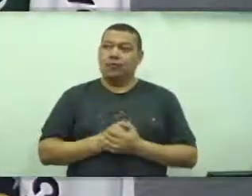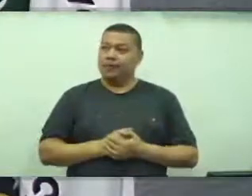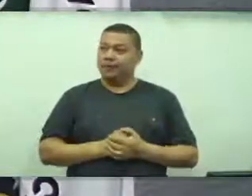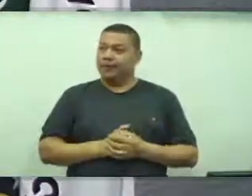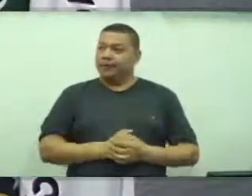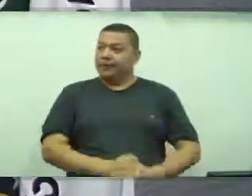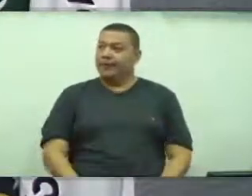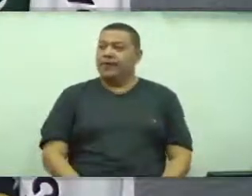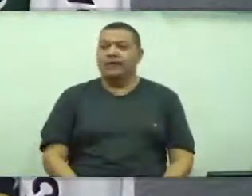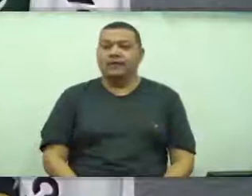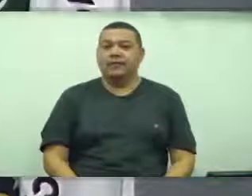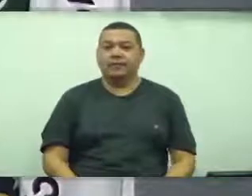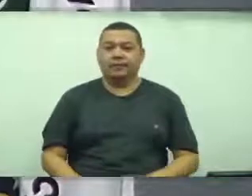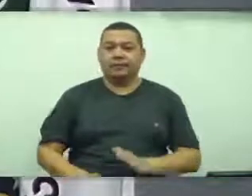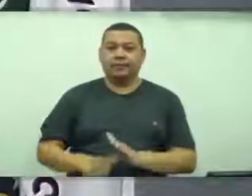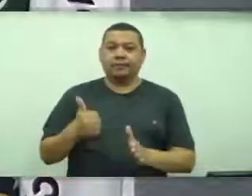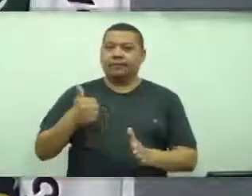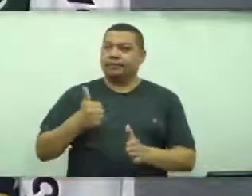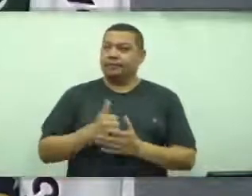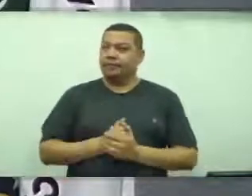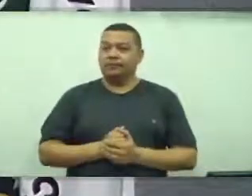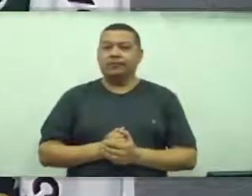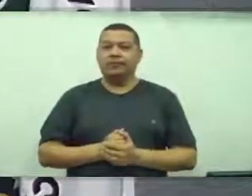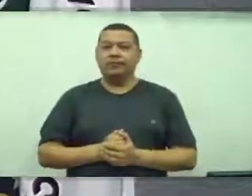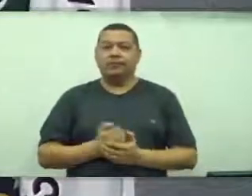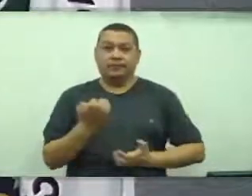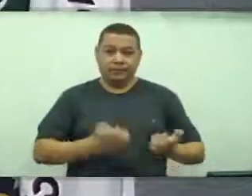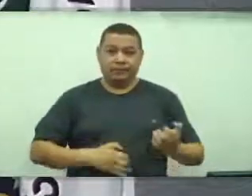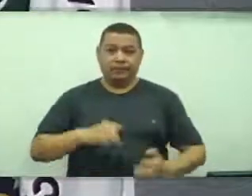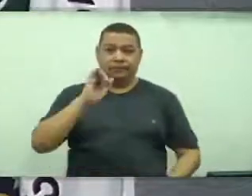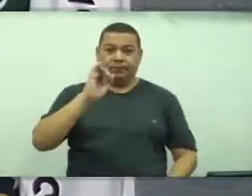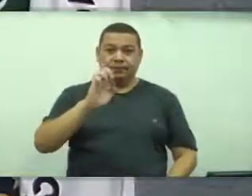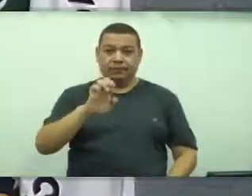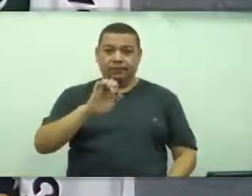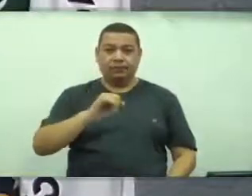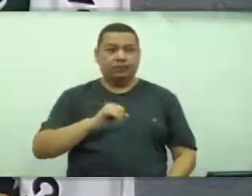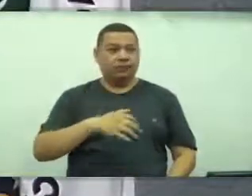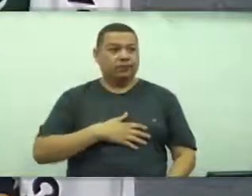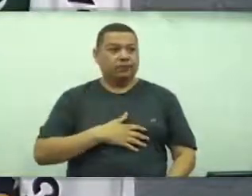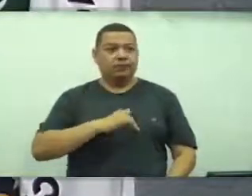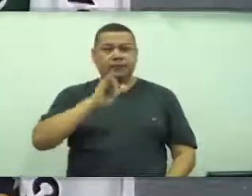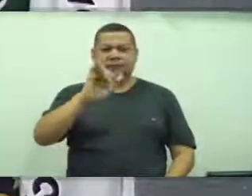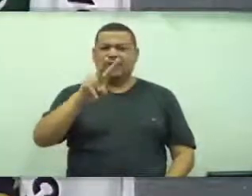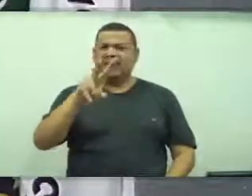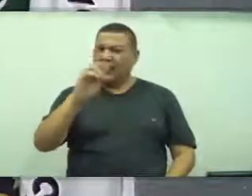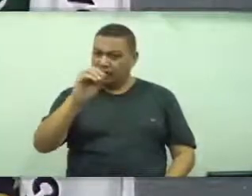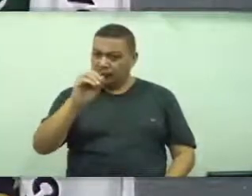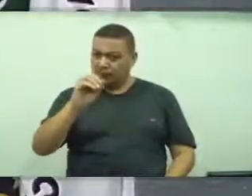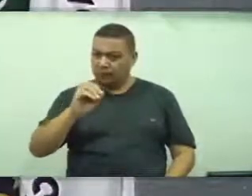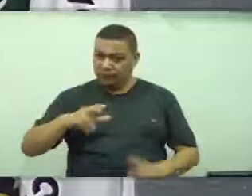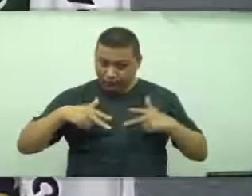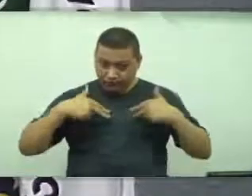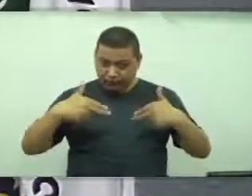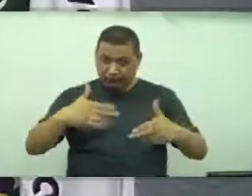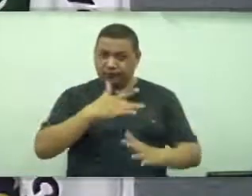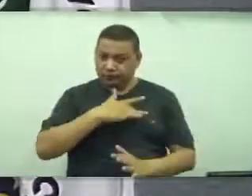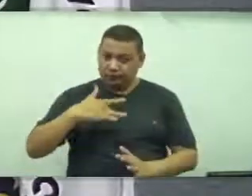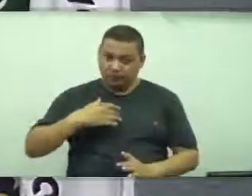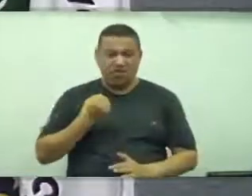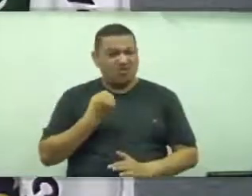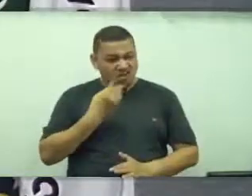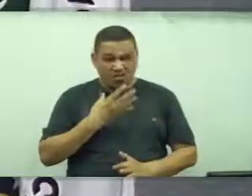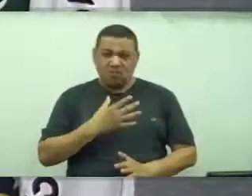Naquela mesma ocasião, o servidor Igor, do Ministério da Saúde, parabenizou a Secretaria de